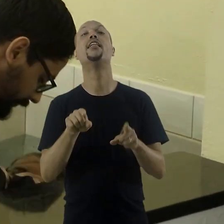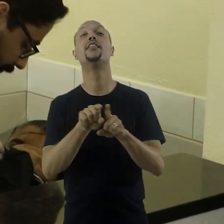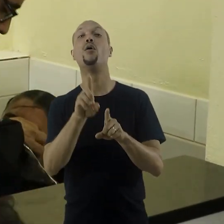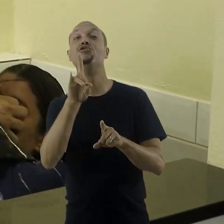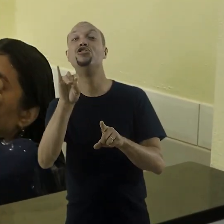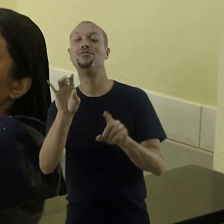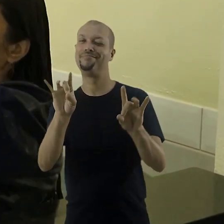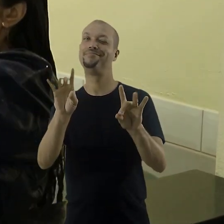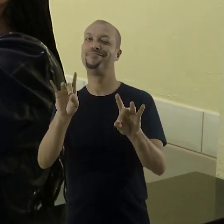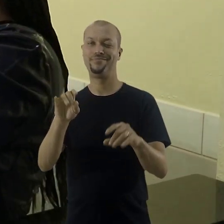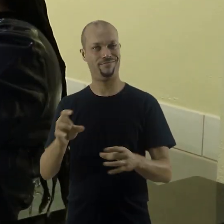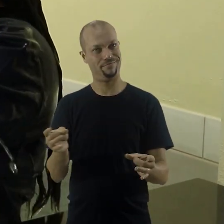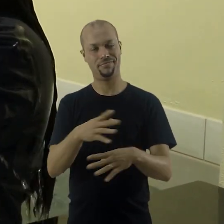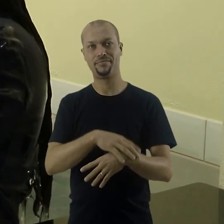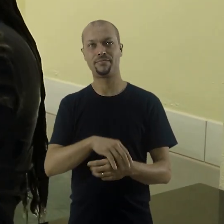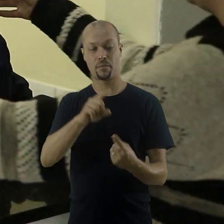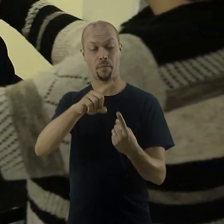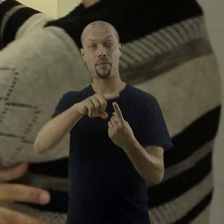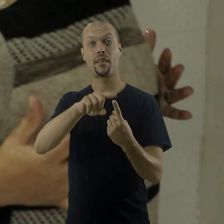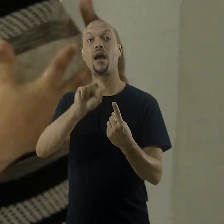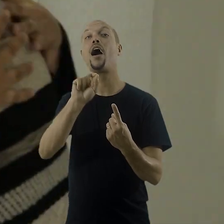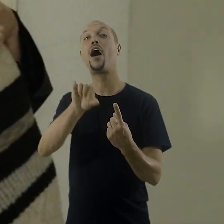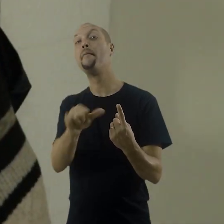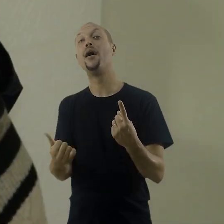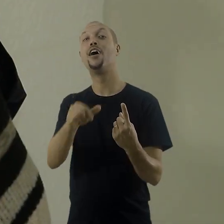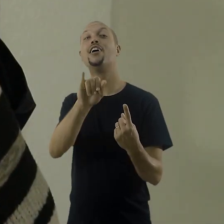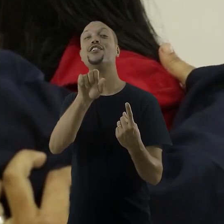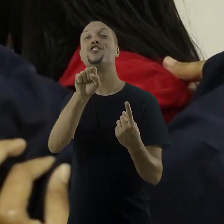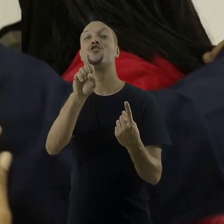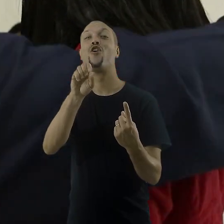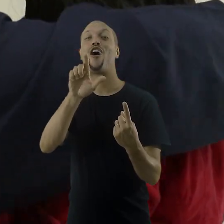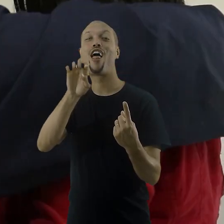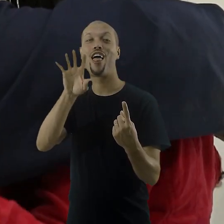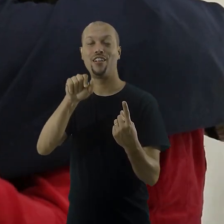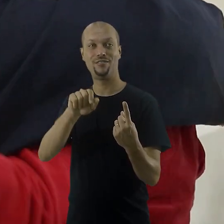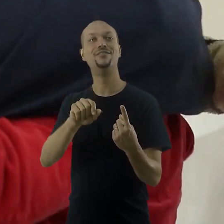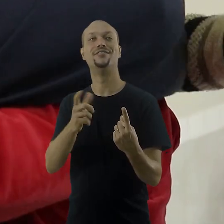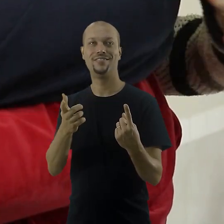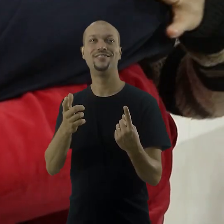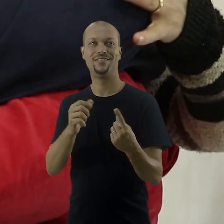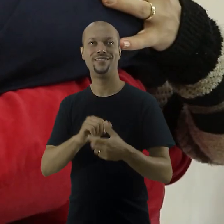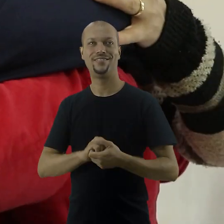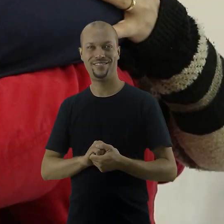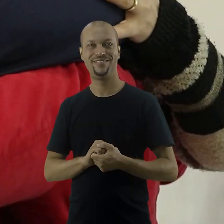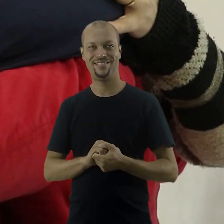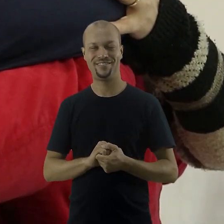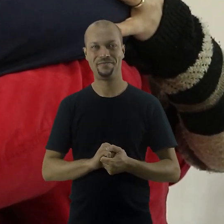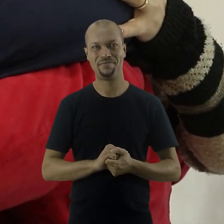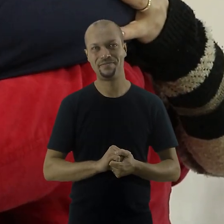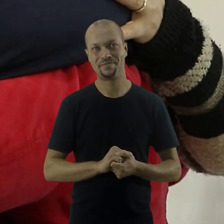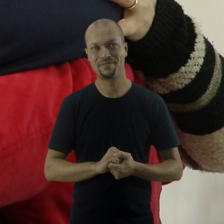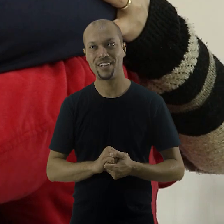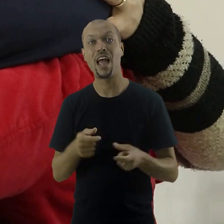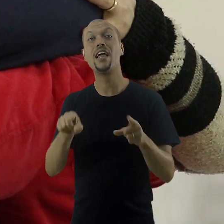dia. A primeira das três amigas a se batizar foi Isolete. Juntas, se emocionaram com a decisão da amiga